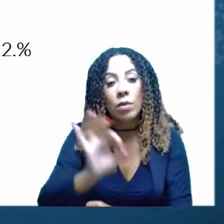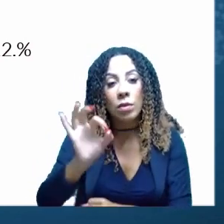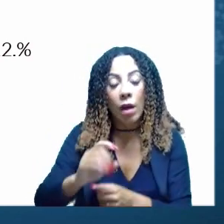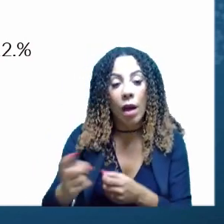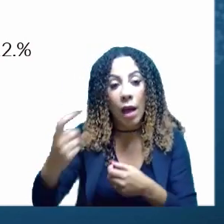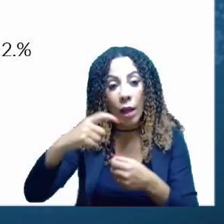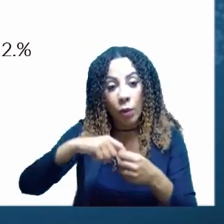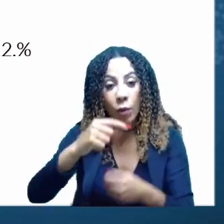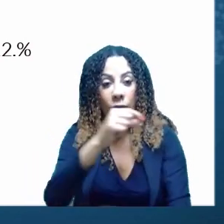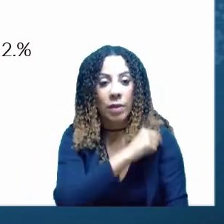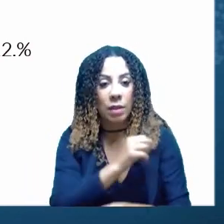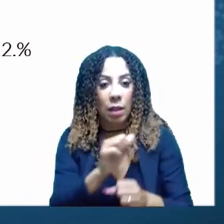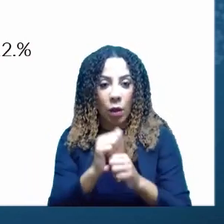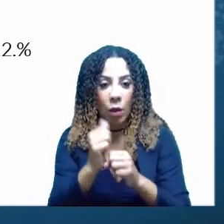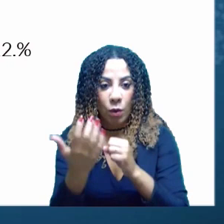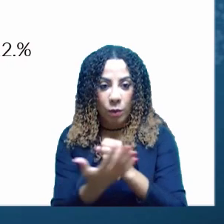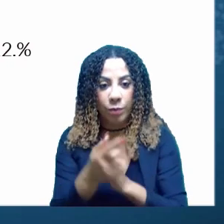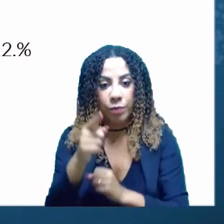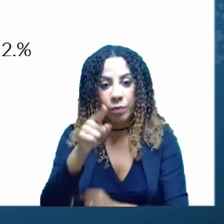Covid,